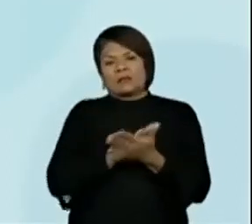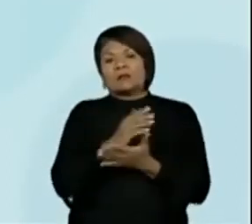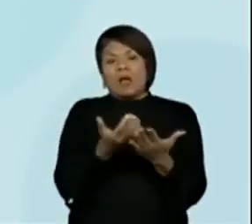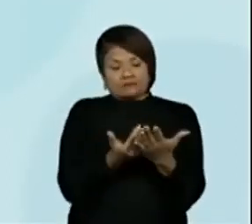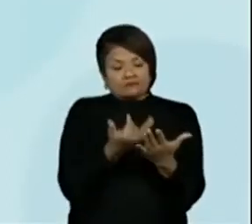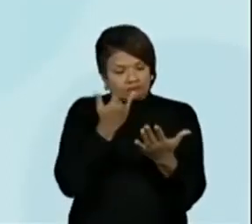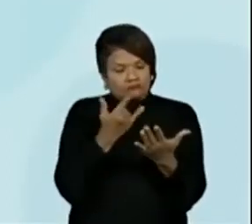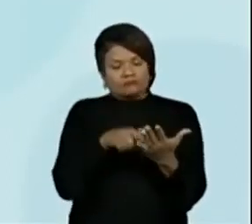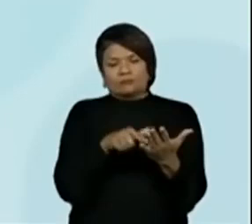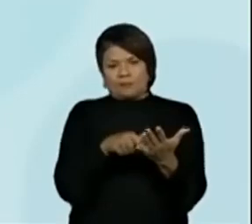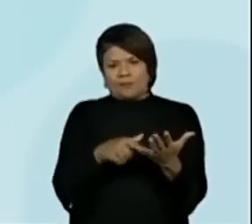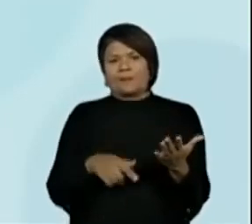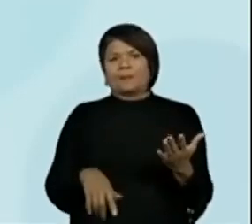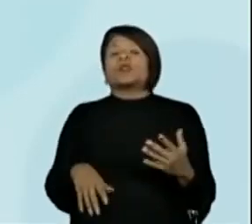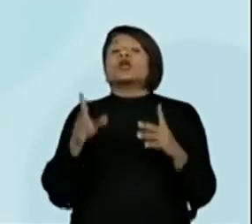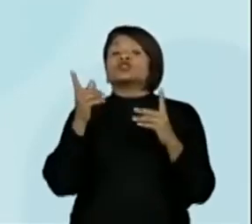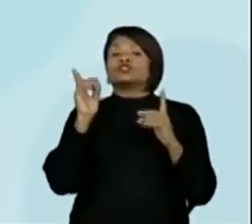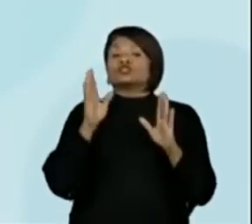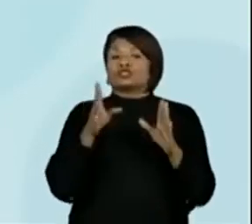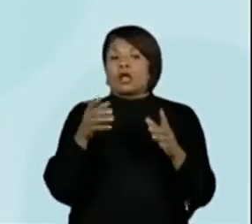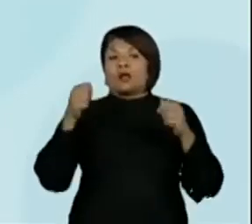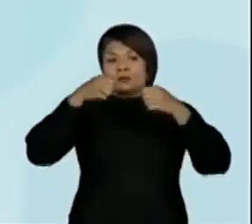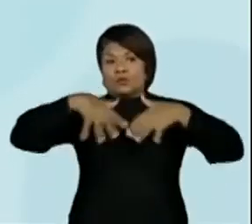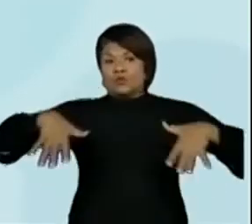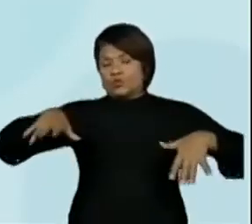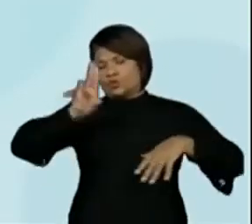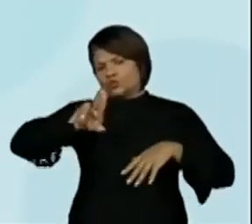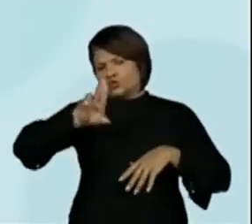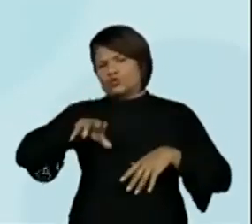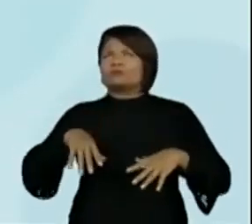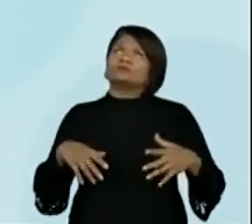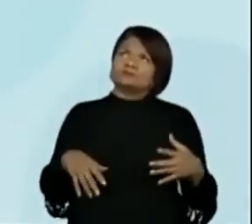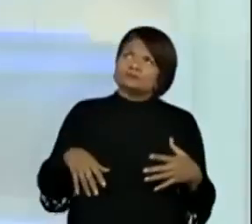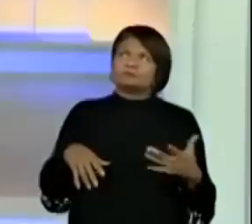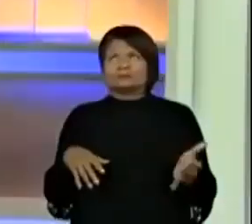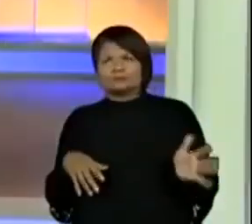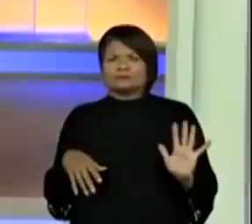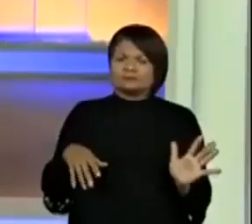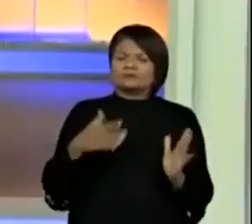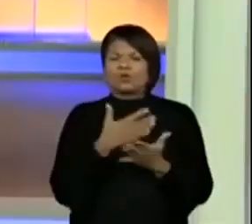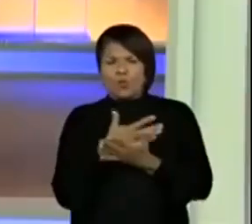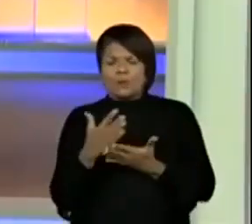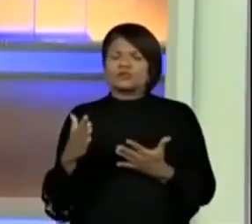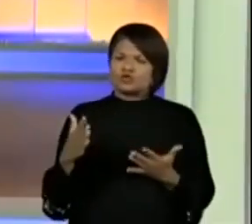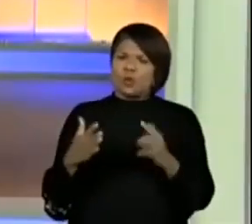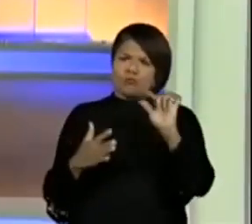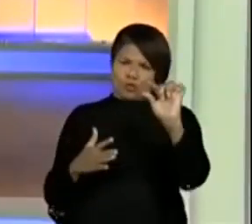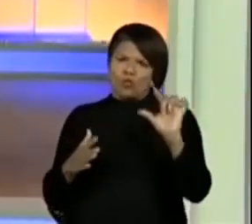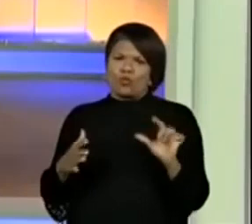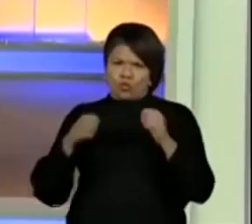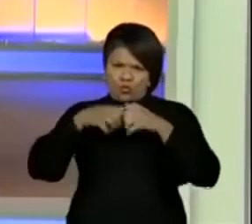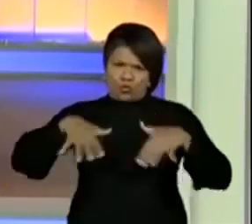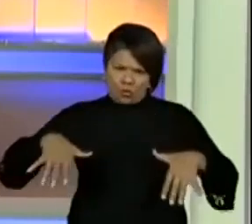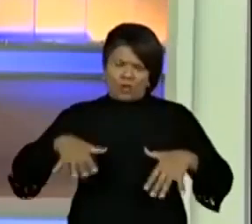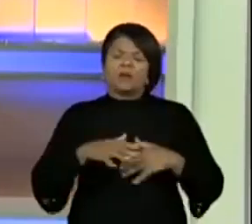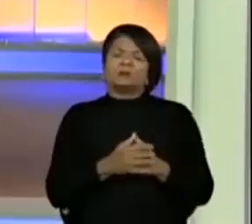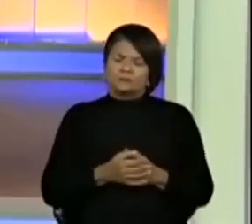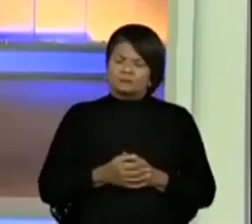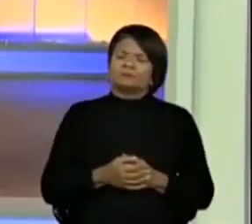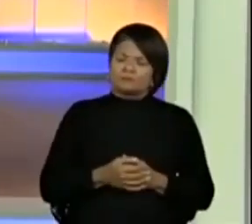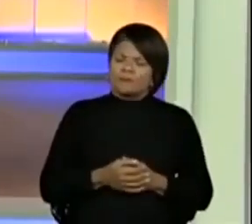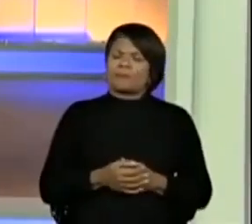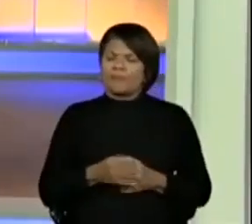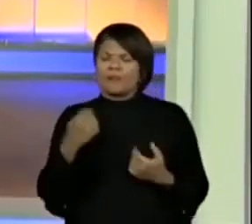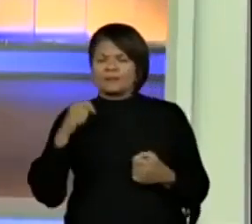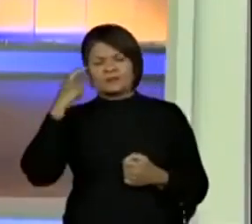lá. Fizemos uso de mapa mental. Na realidade, a gente começou um processo para mapa mental. O mapa mental é mais elaborado, a gente tem